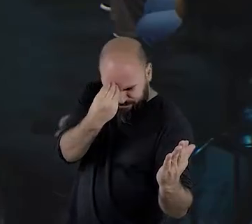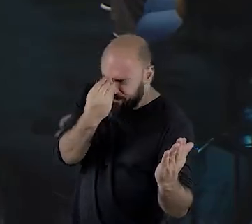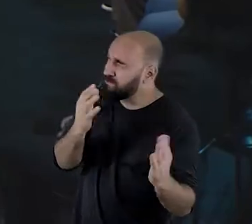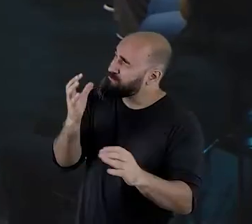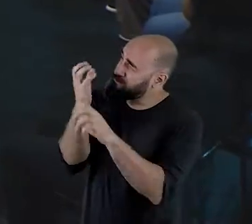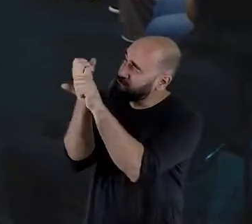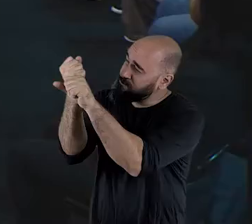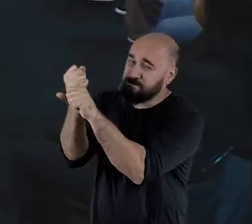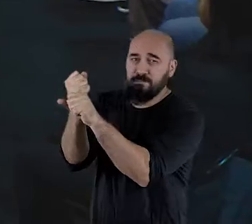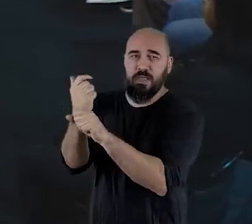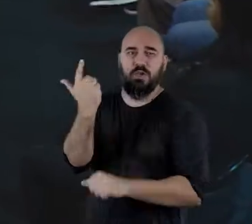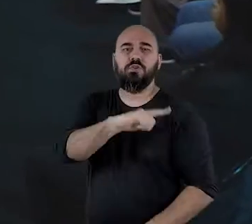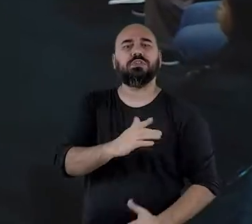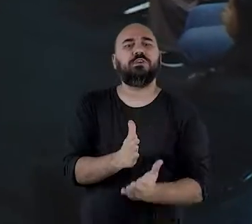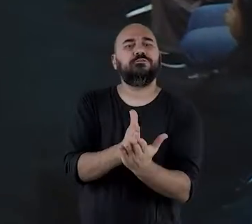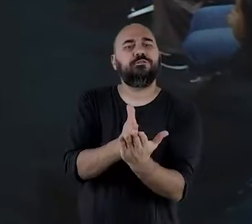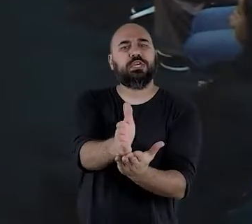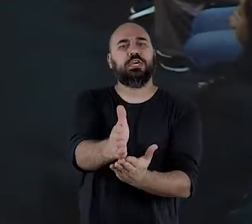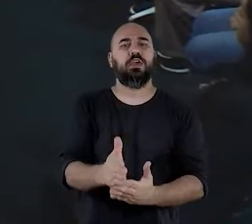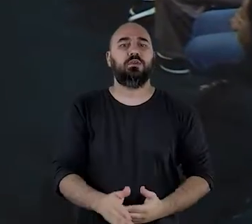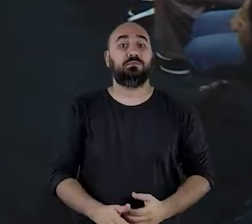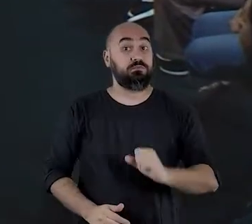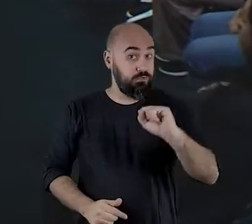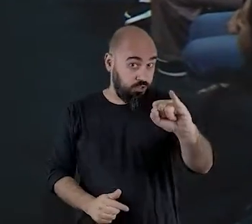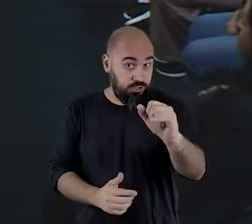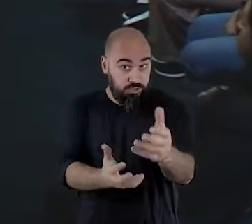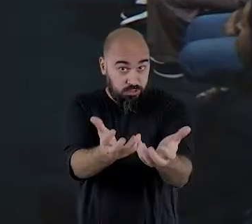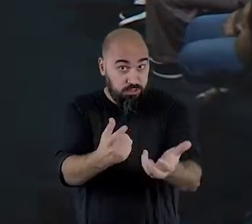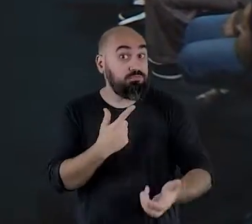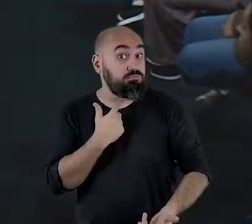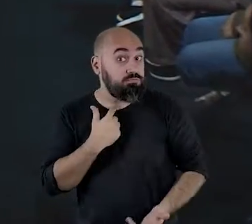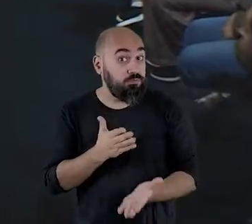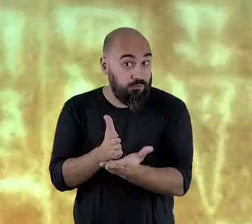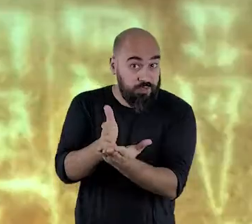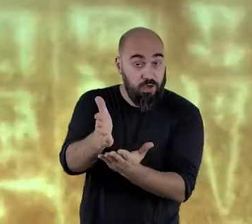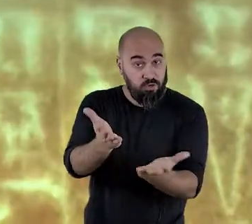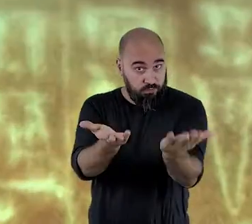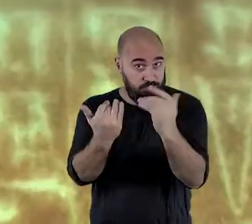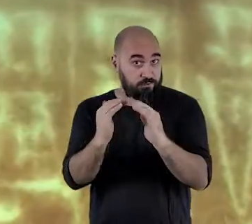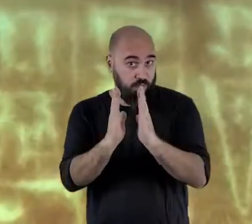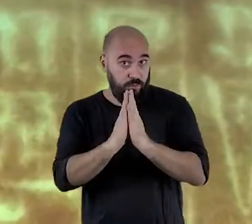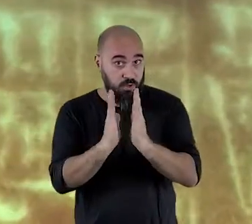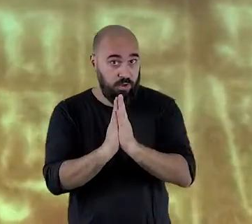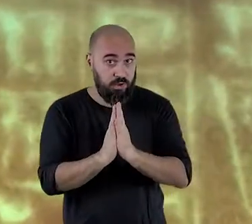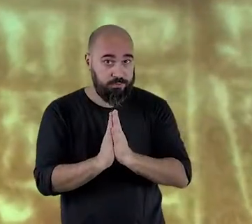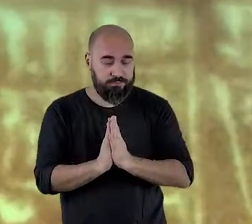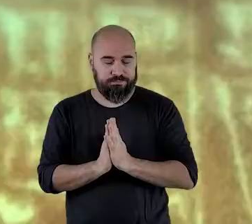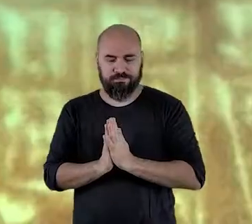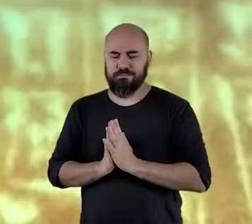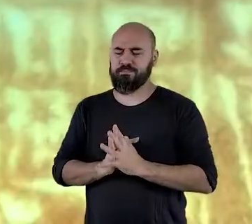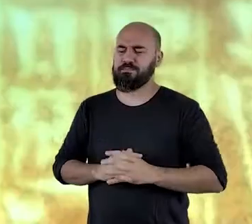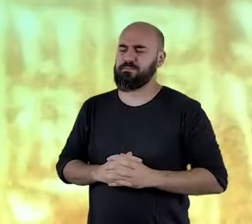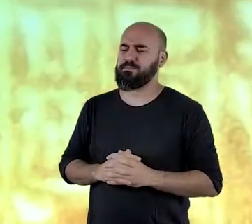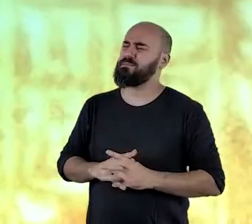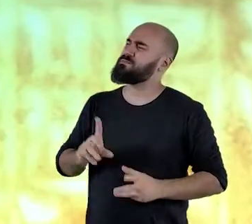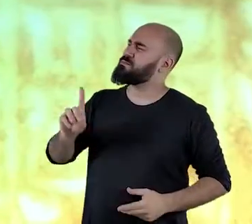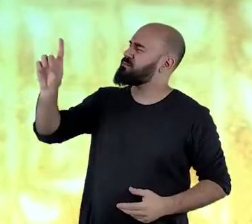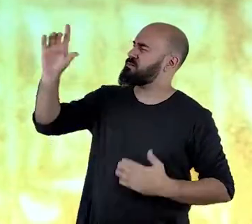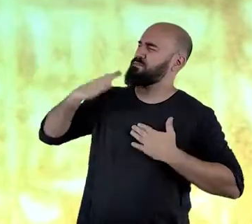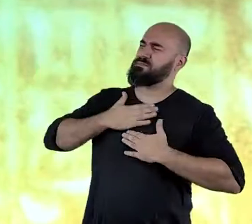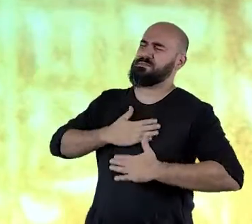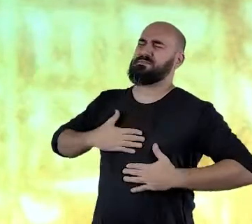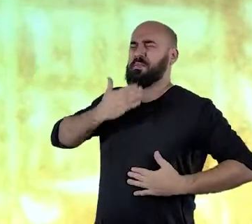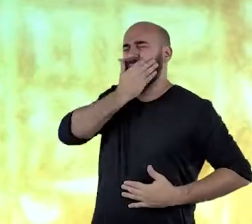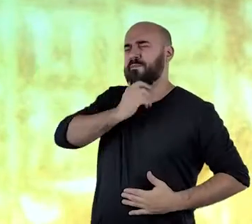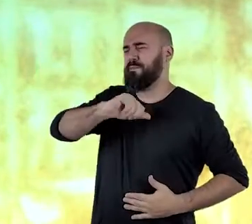seu desejo é permanecer fiel ao Senhor, eu quero lhe convidar nesse momento a fechar os seus olhos e vamos juntos orar. Deus querido